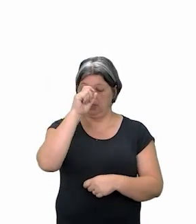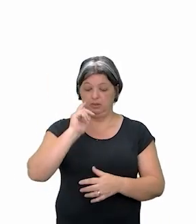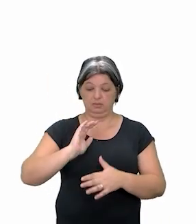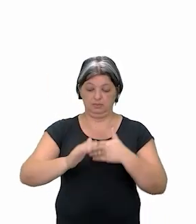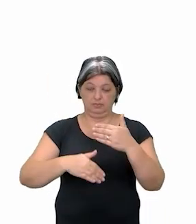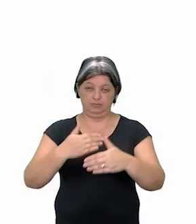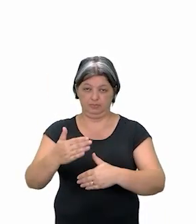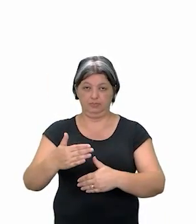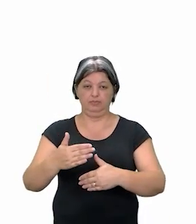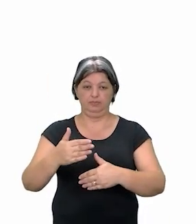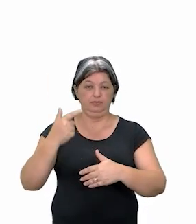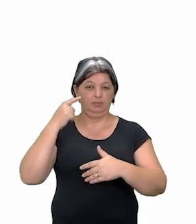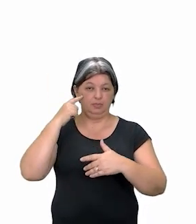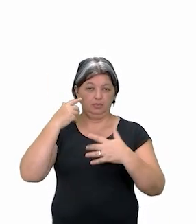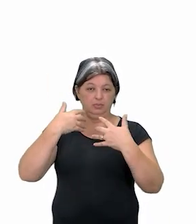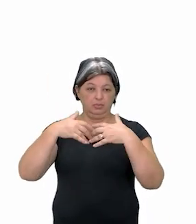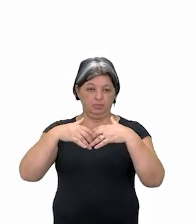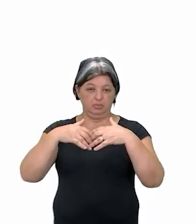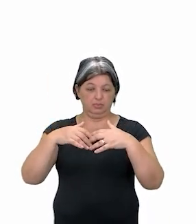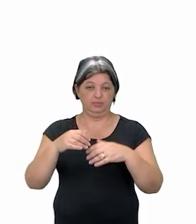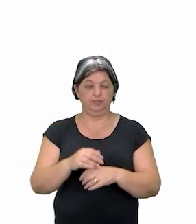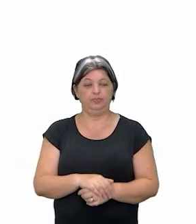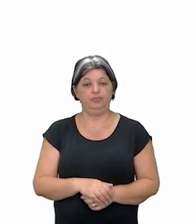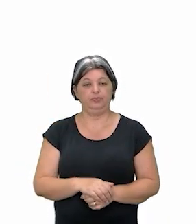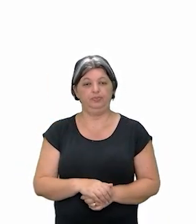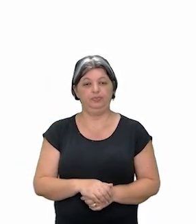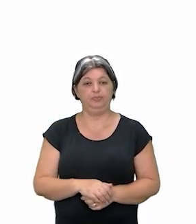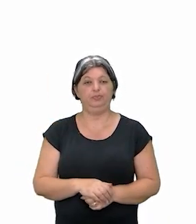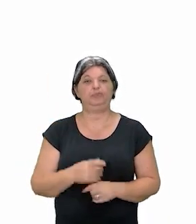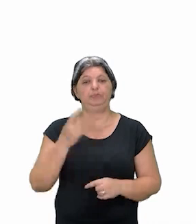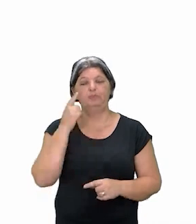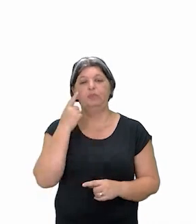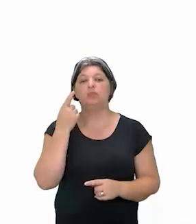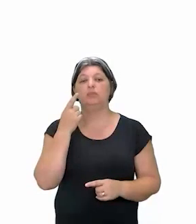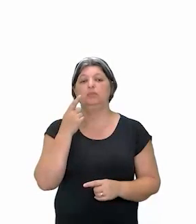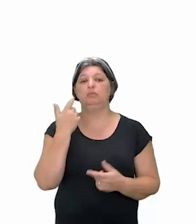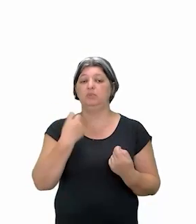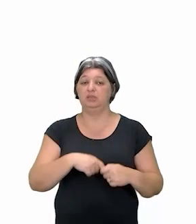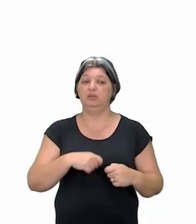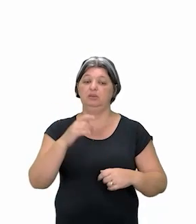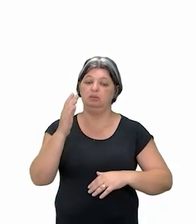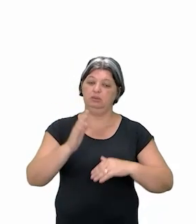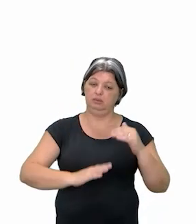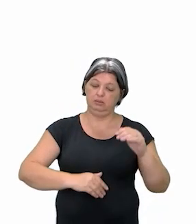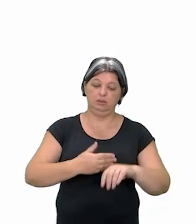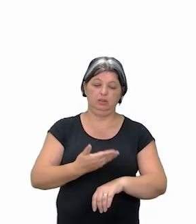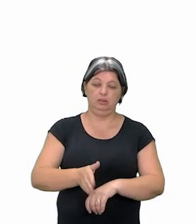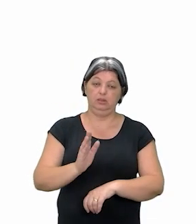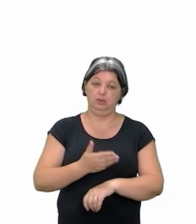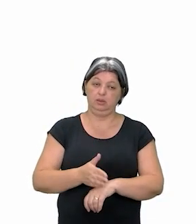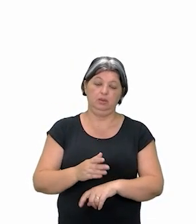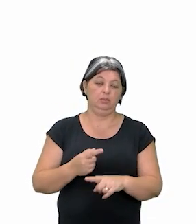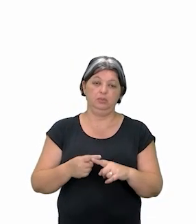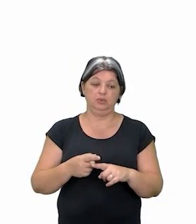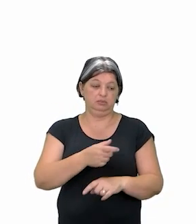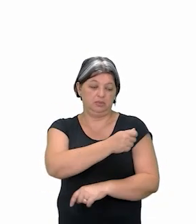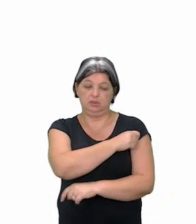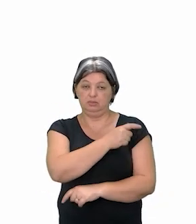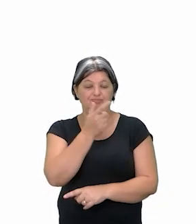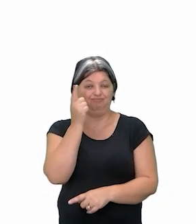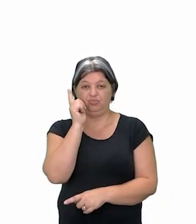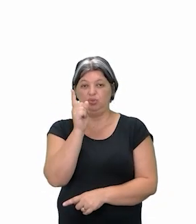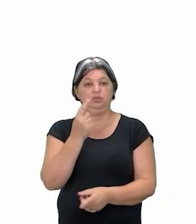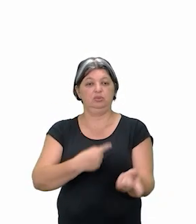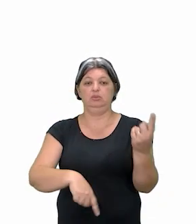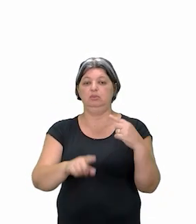processos cognitivos, né? Mas se a gente não começa nunca a exercitar isso com os nossos alunos, eles não vão chegar, talvez